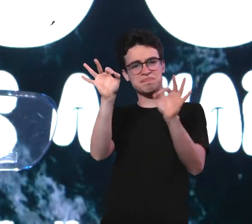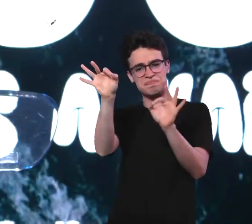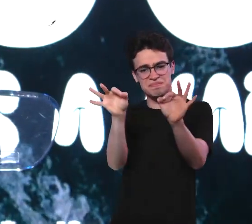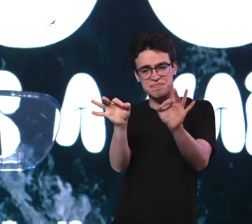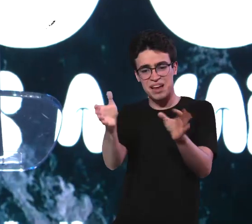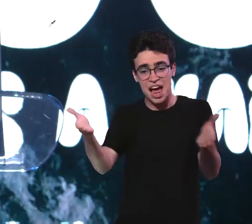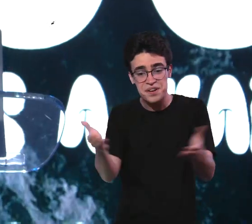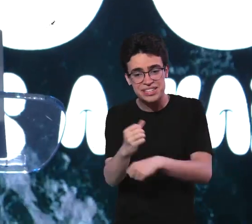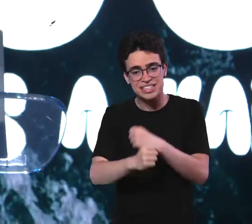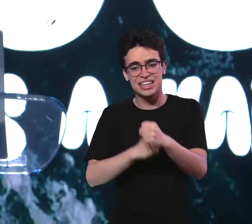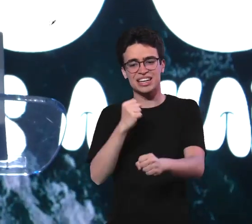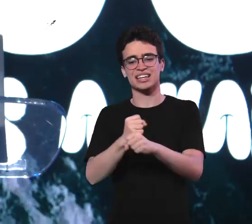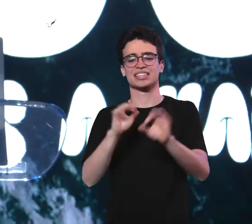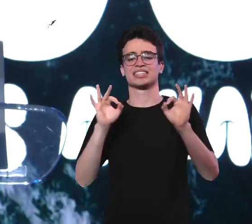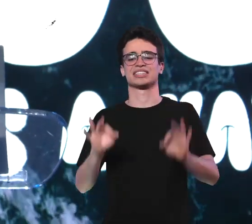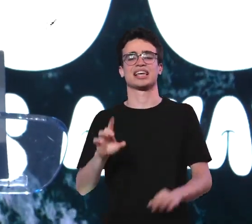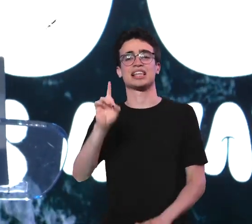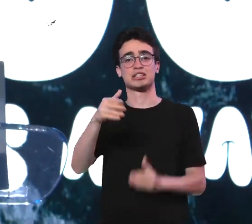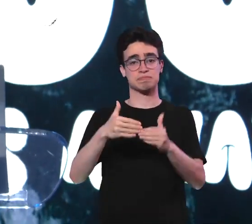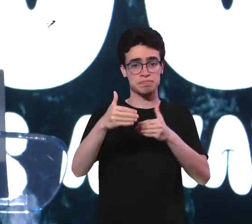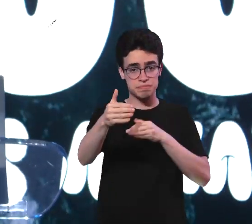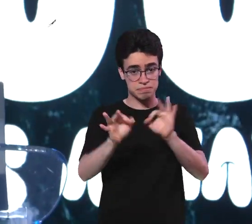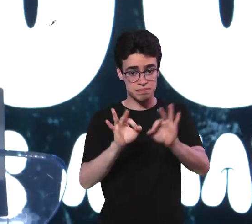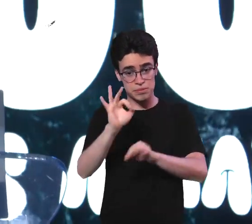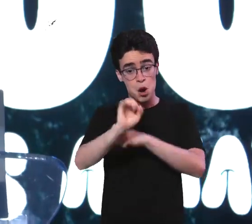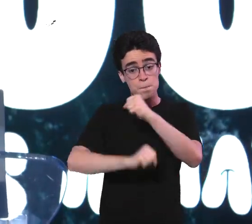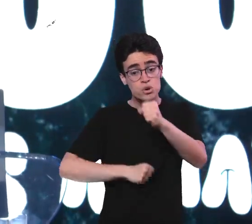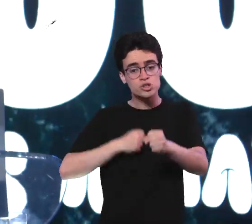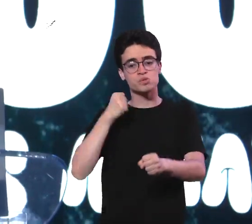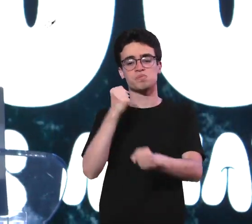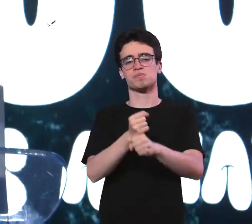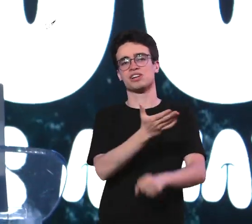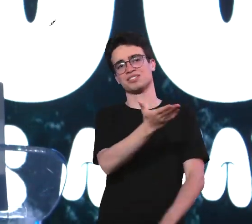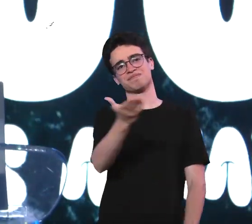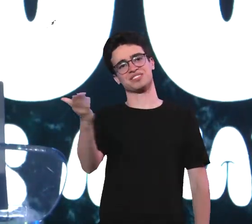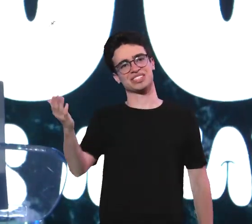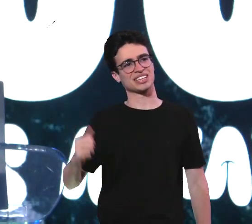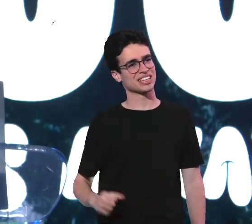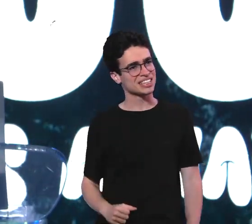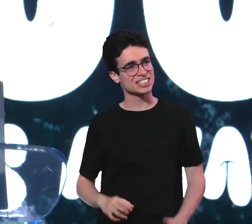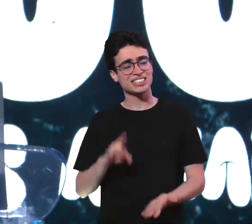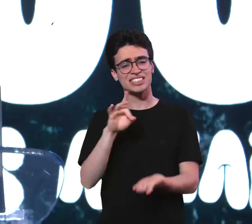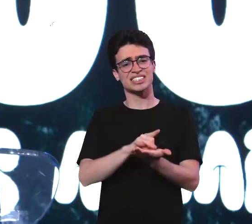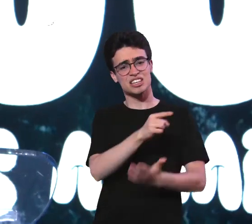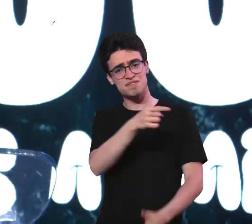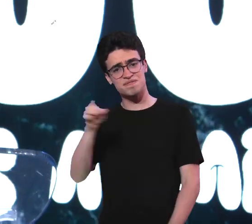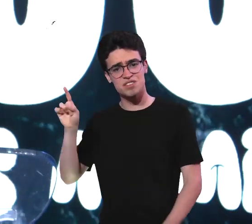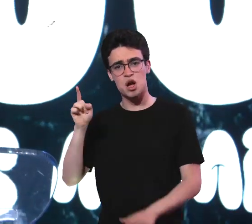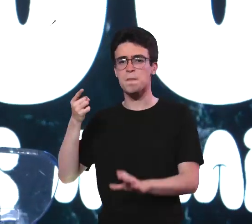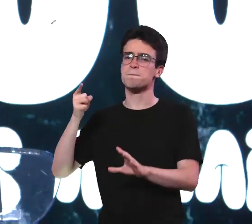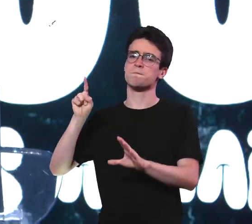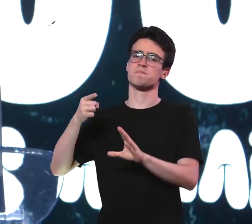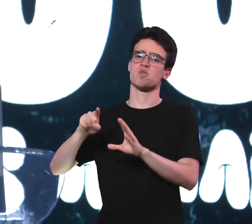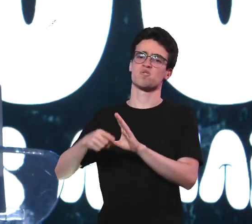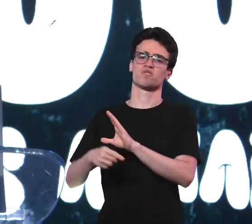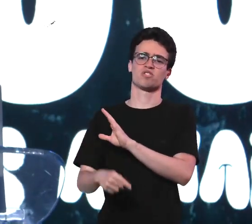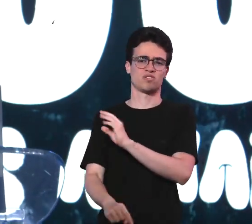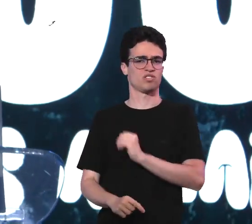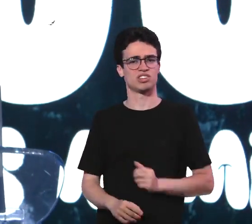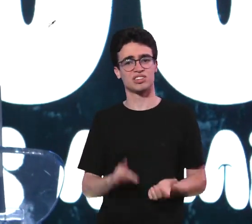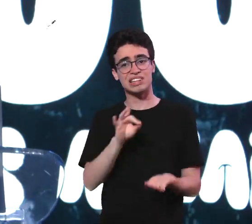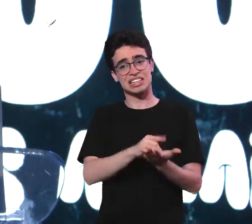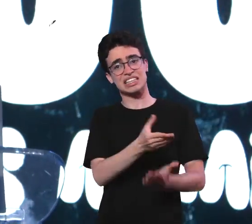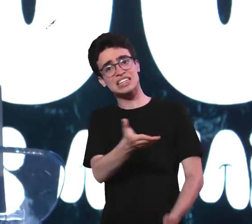ano para você, porque Ele quer te preparar porque Ele vai fazer no ano que vem na sua vida. Ele quer te levar mais profundo. Ele quer te